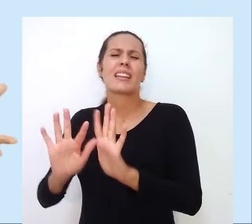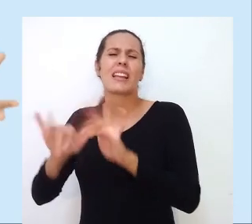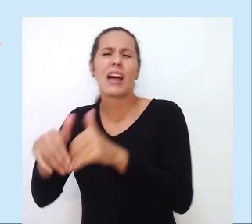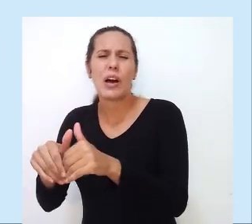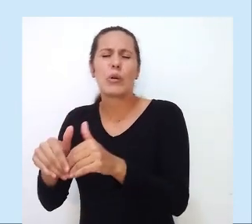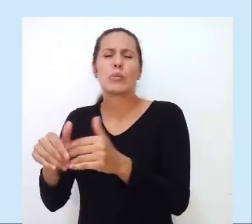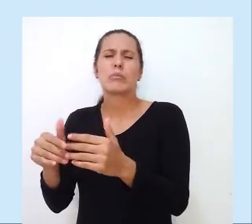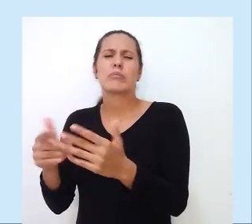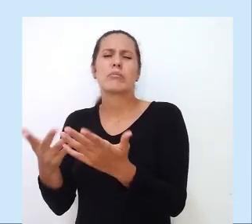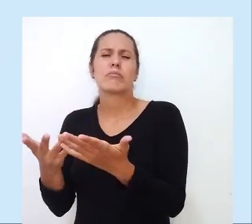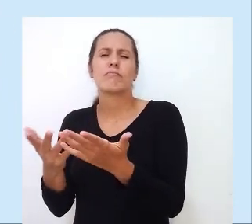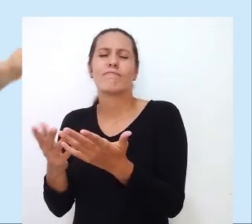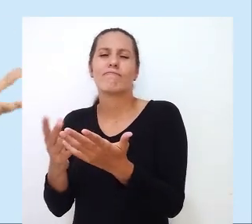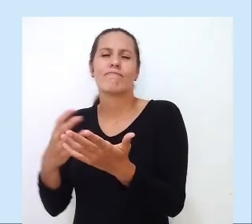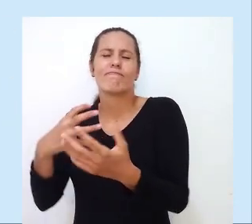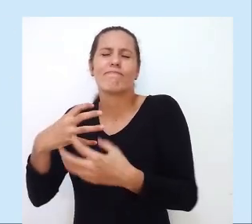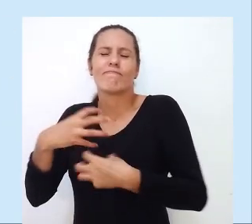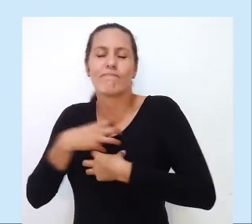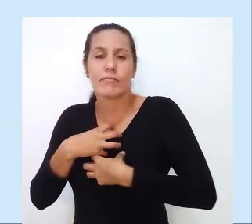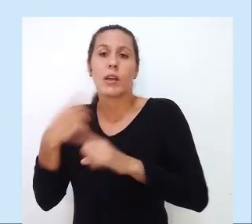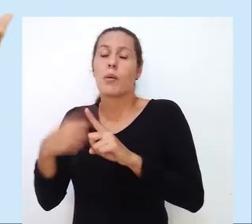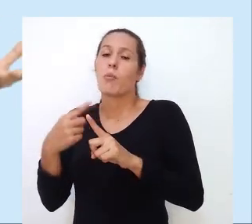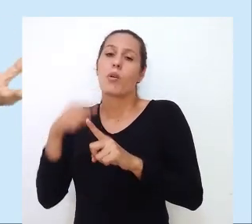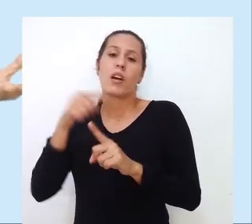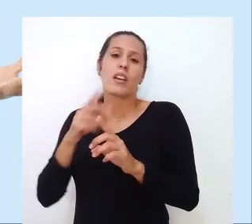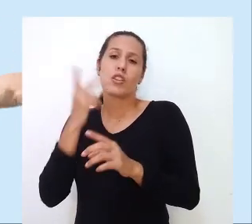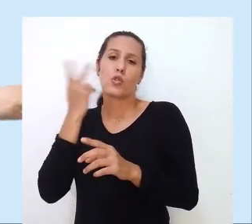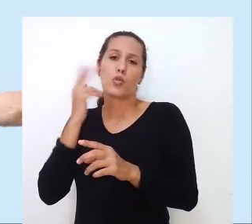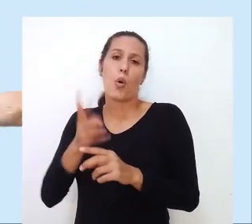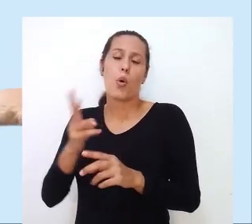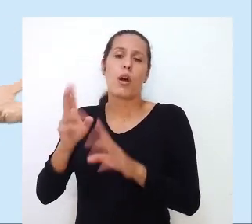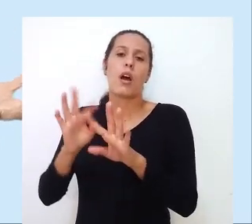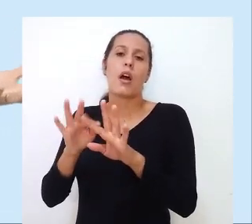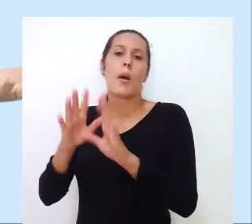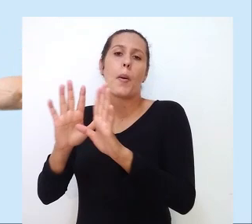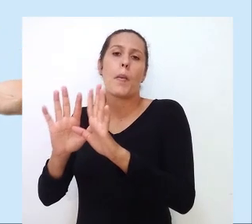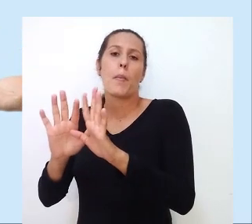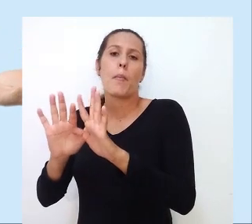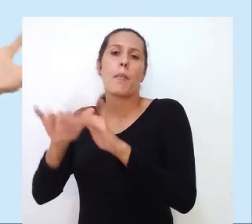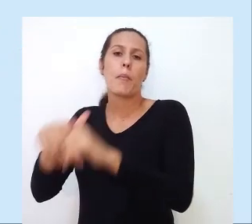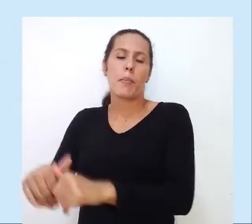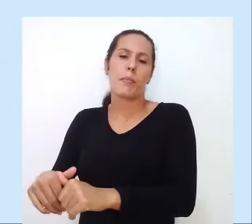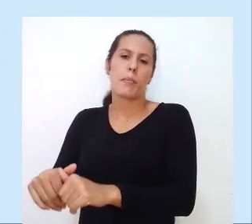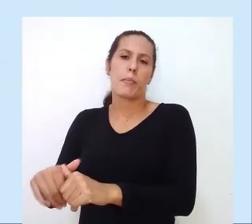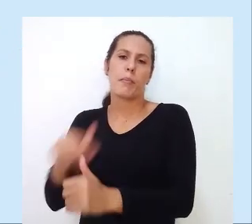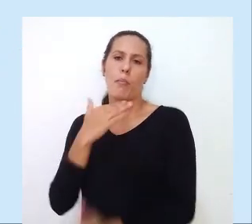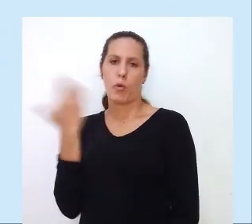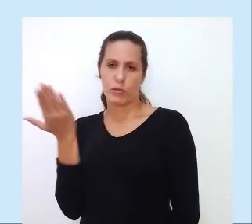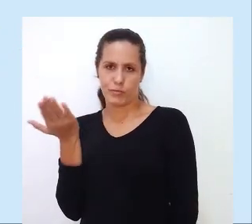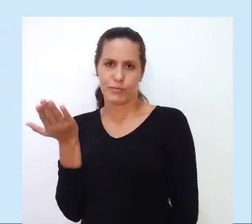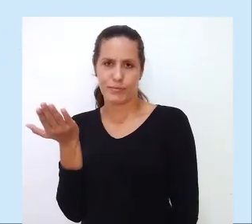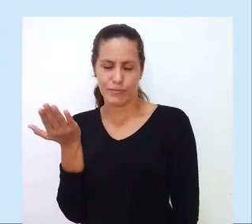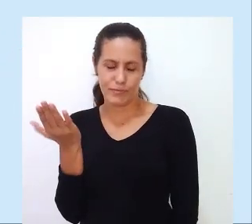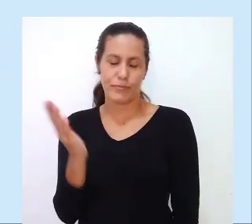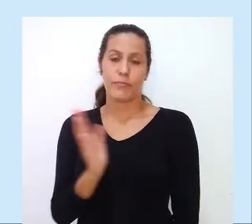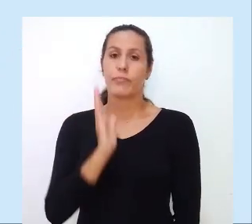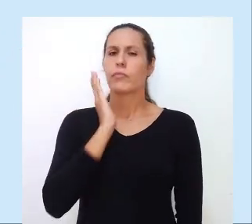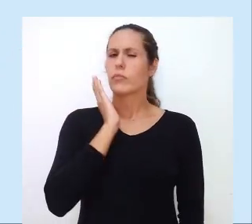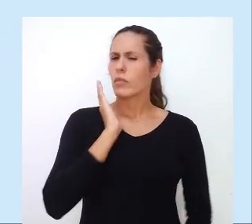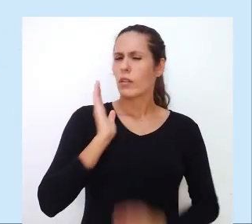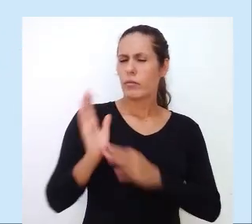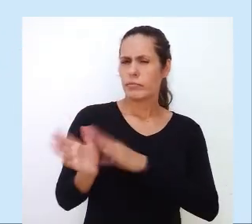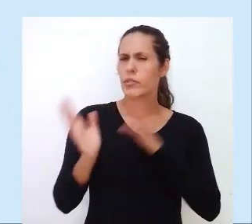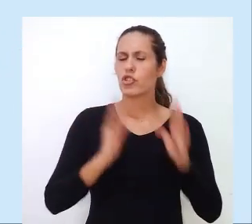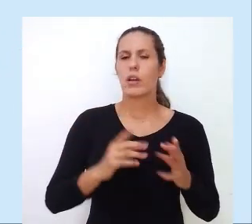chamadas de tragédia, né? Porque os heróis acabam morrendo no final das histórias. Já a